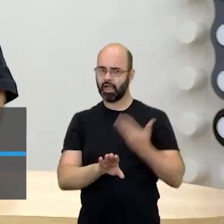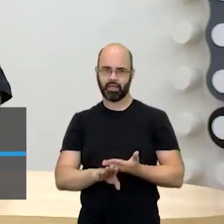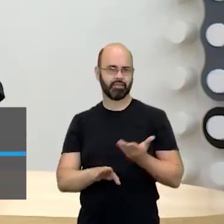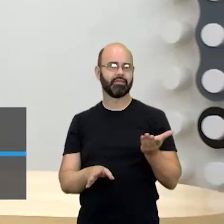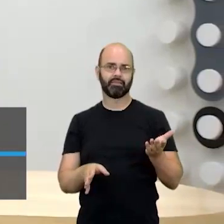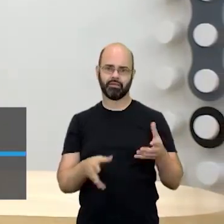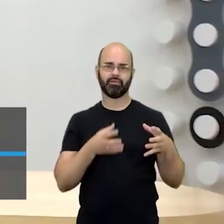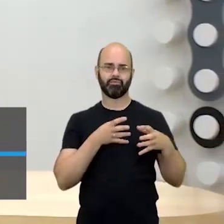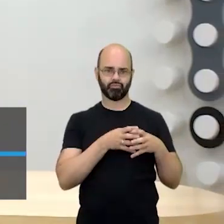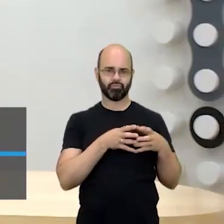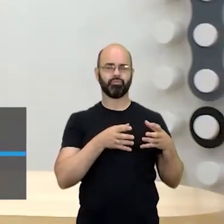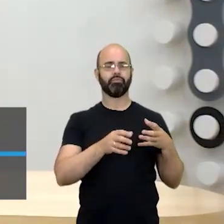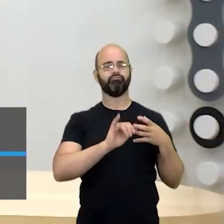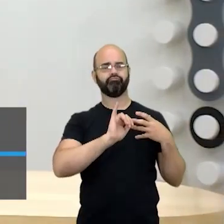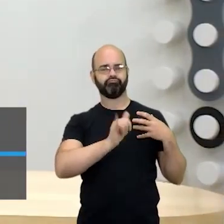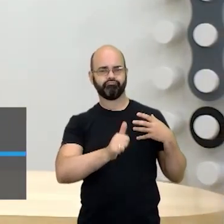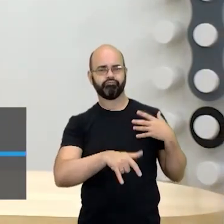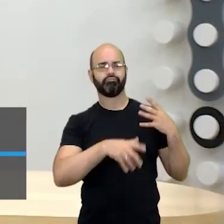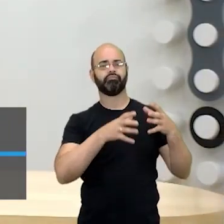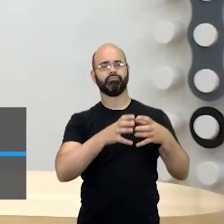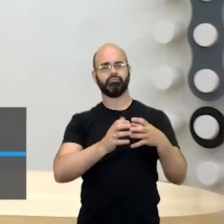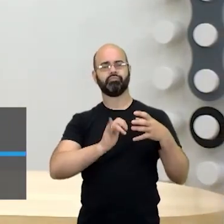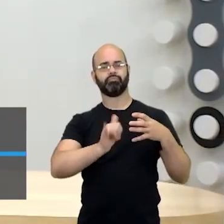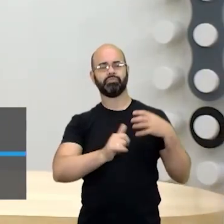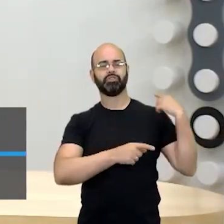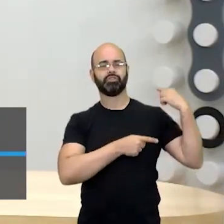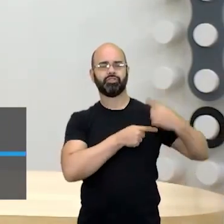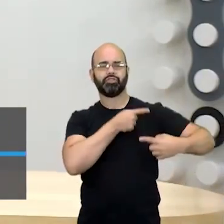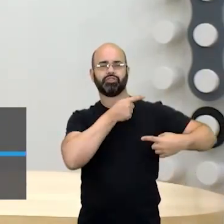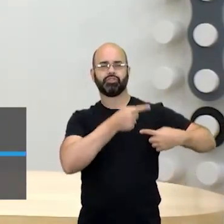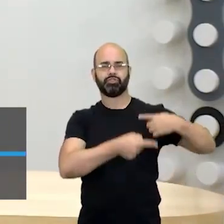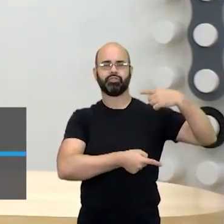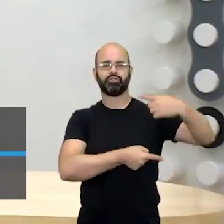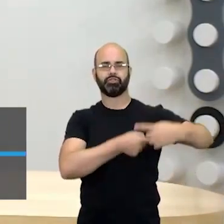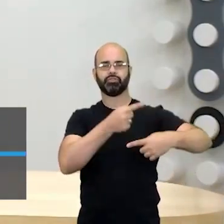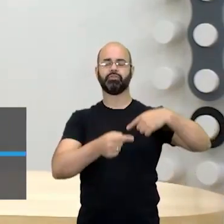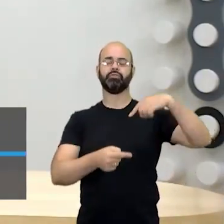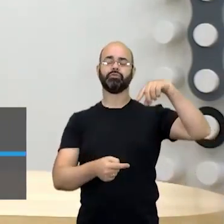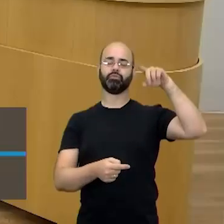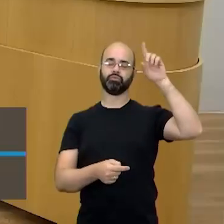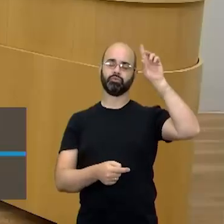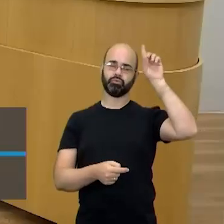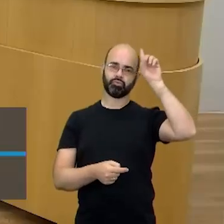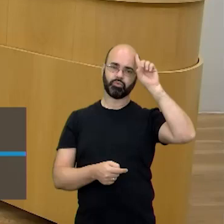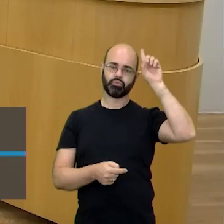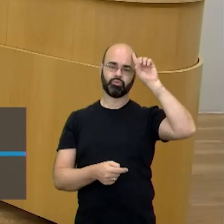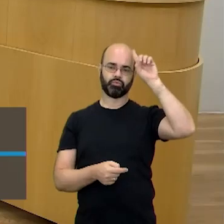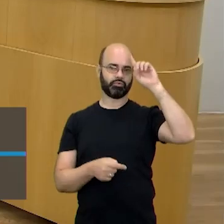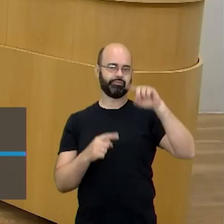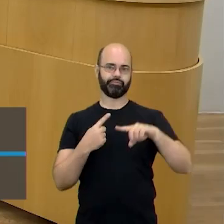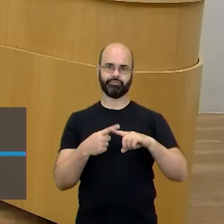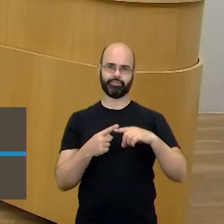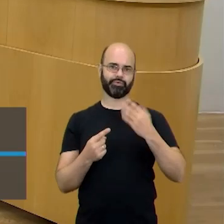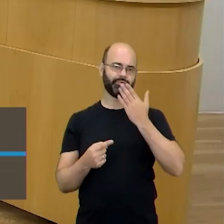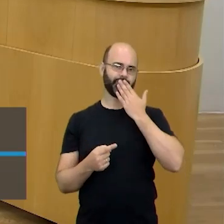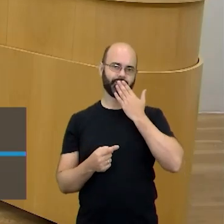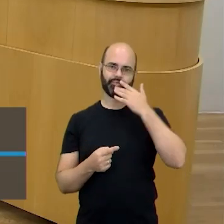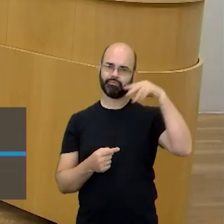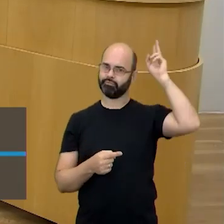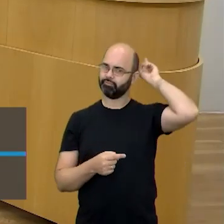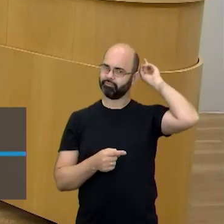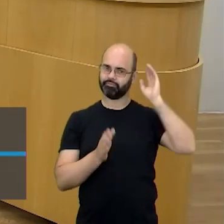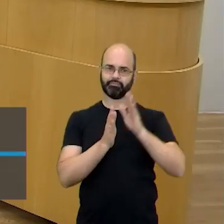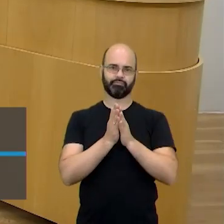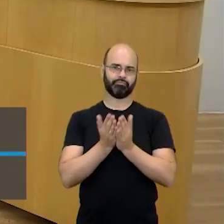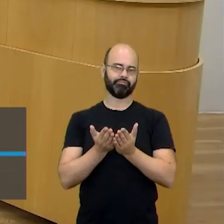as suas memórias, né, do seu cotidiano né? Eles não escrevem livros, né? Eles vão